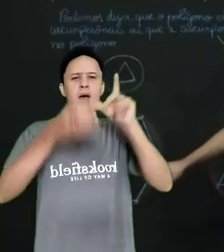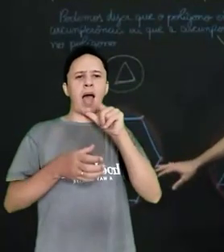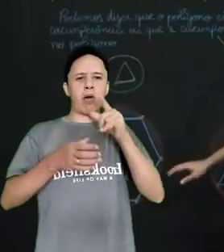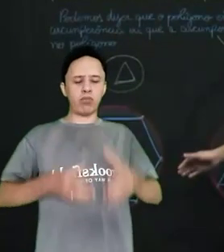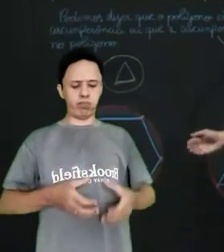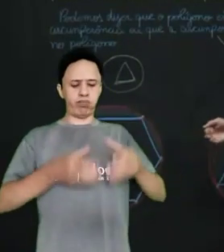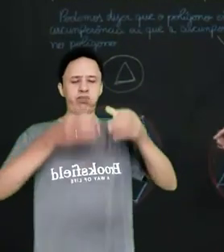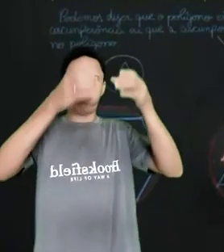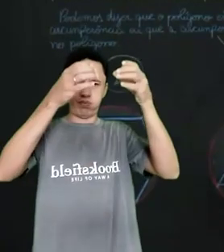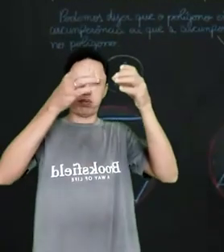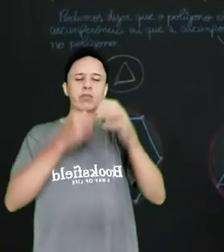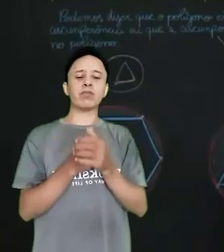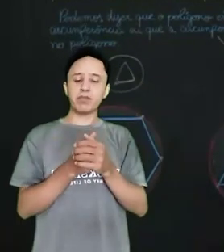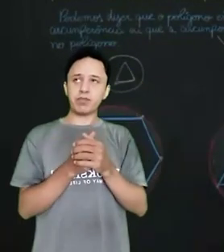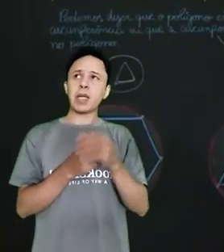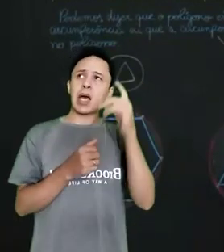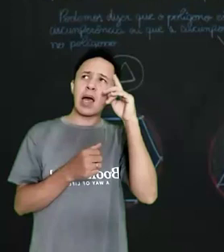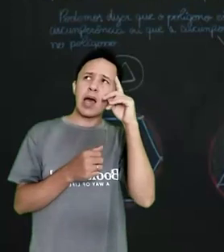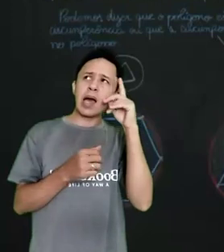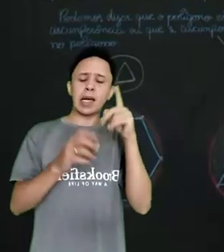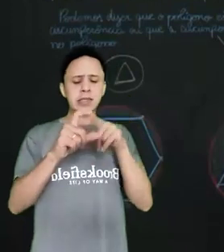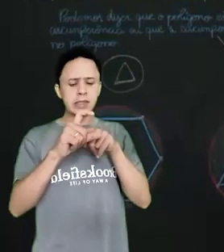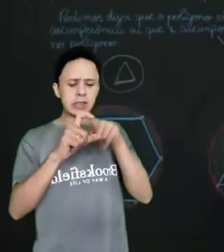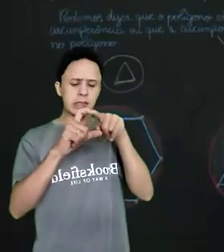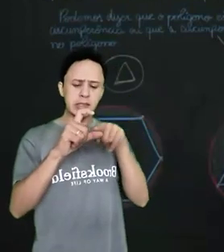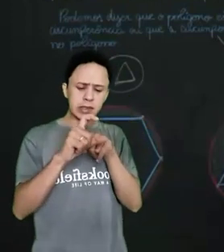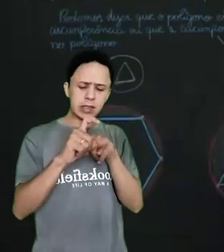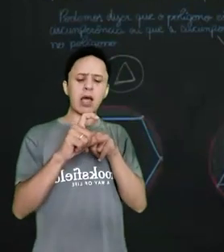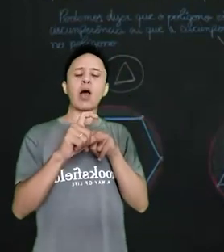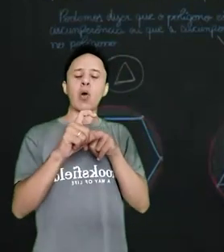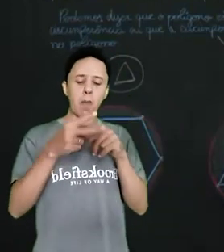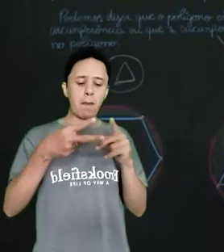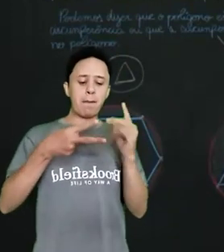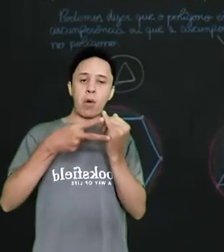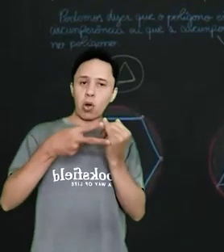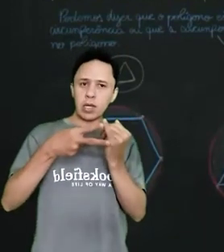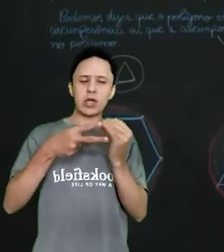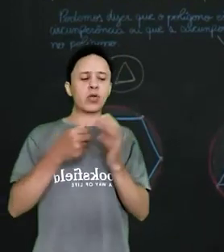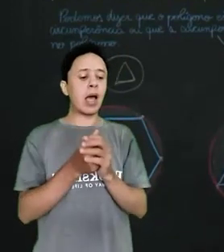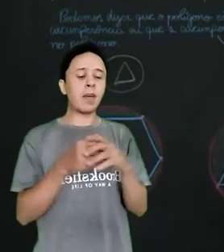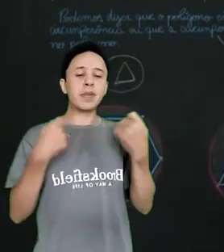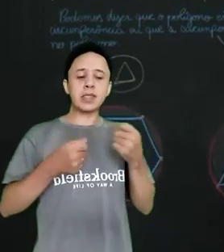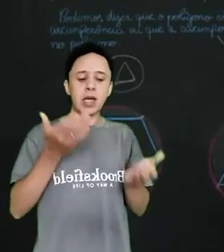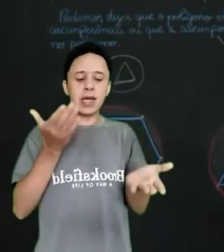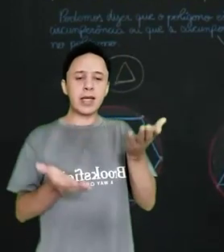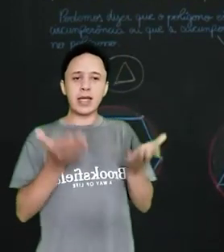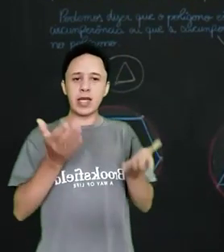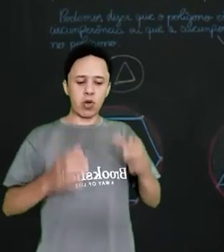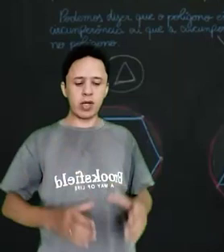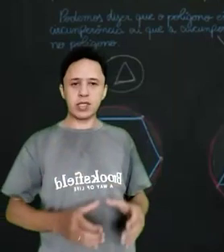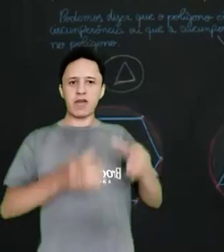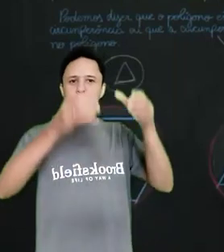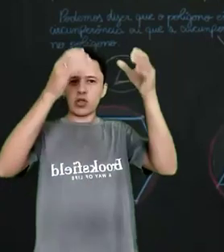ideia da circunscrição ou inscrição de polígono para que ele tenha o equilíbrio desse reservatório, justamente para que, ao